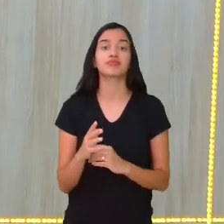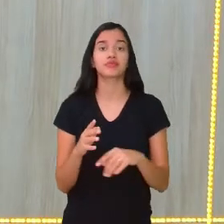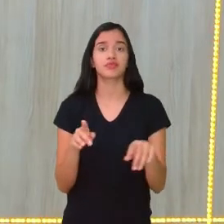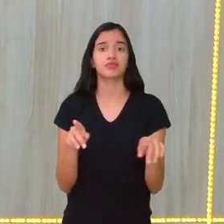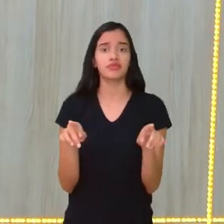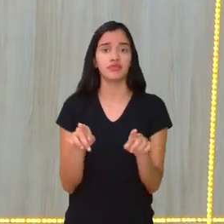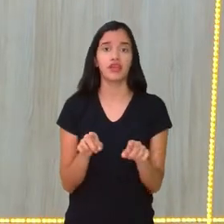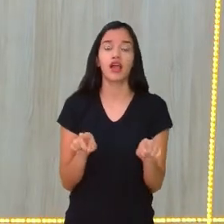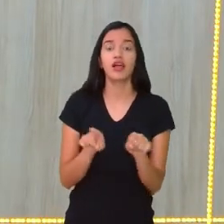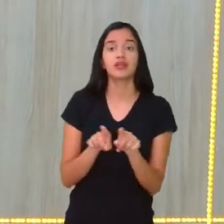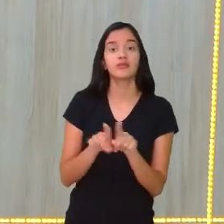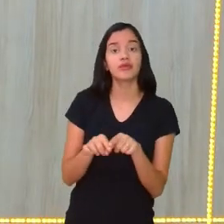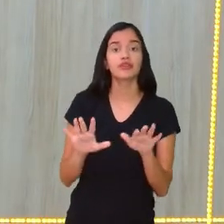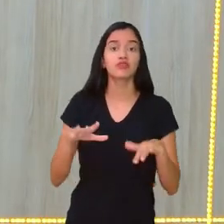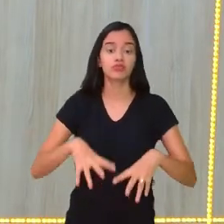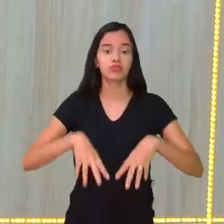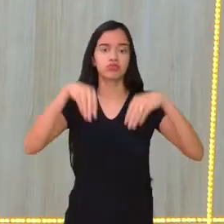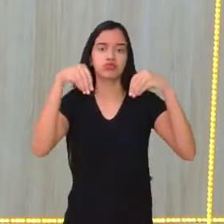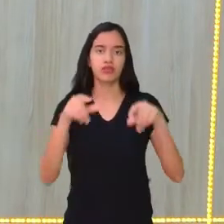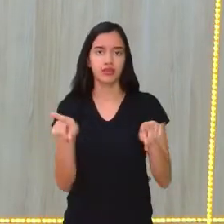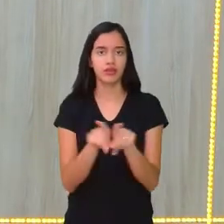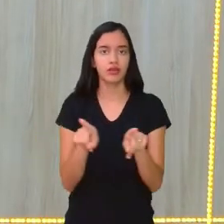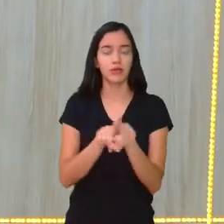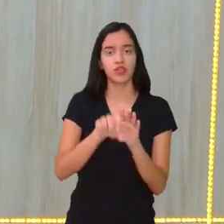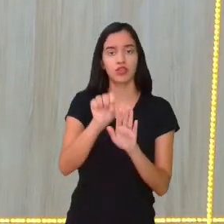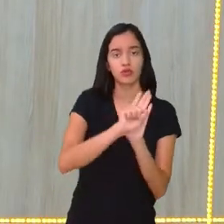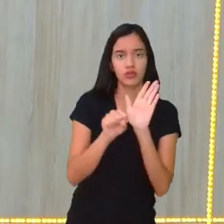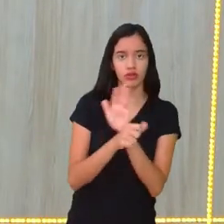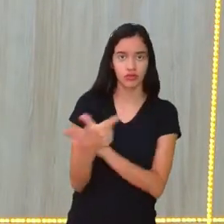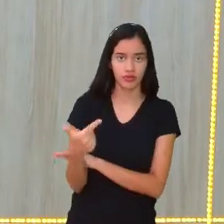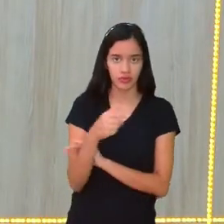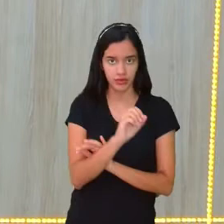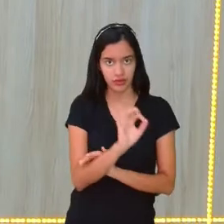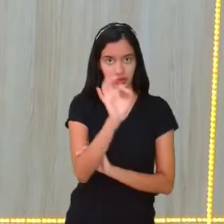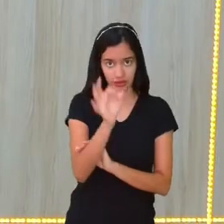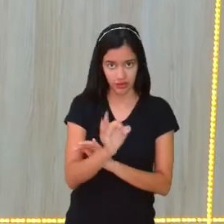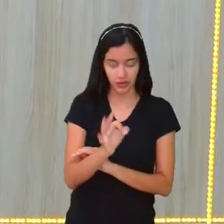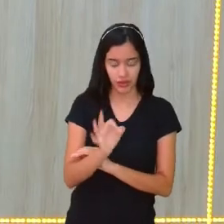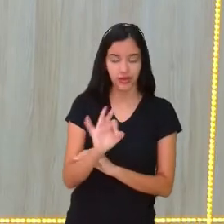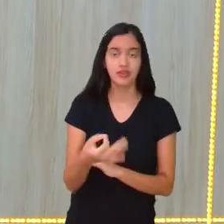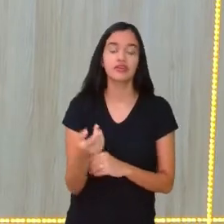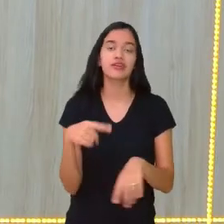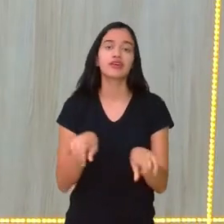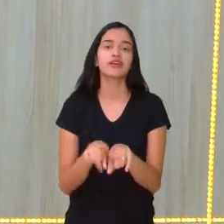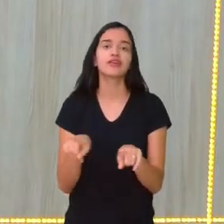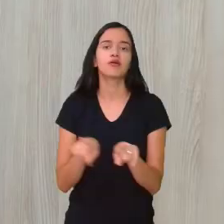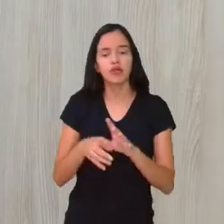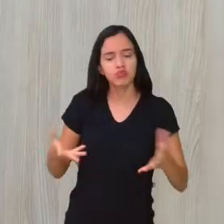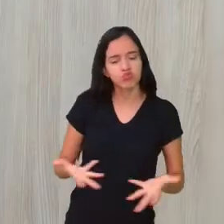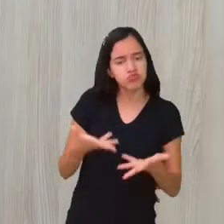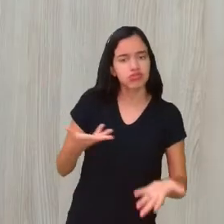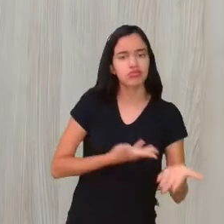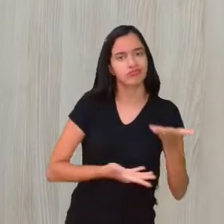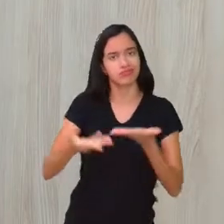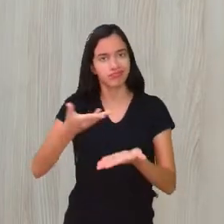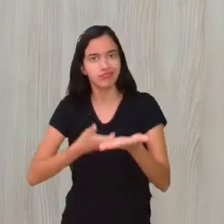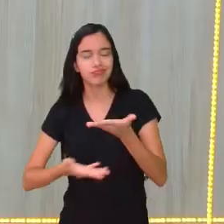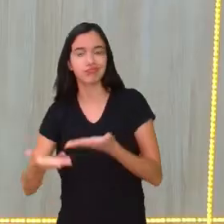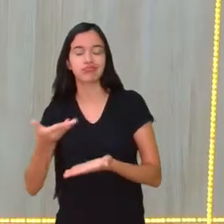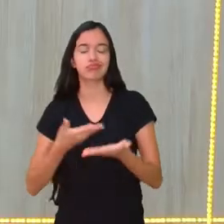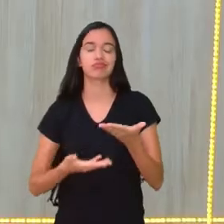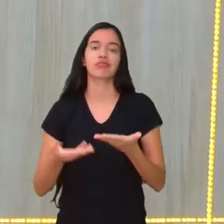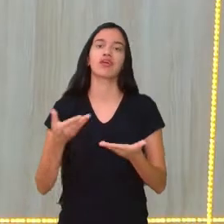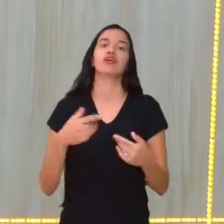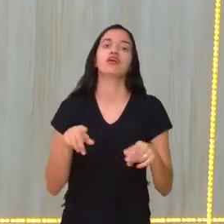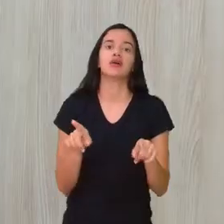Né? Do período moderno, do teatro do século XX, né? Um teatro muito engajado, né? O teatro